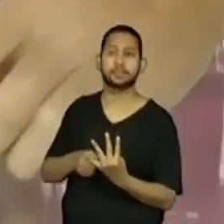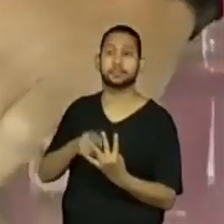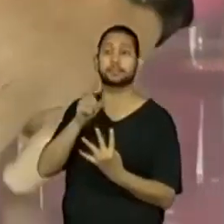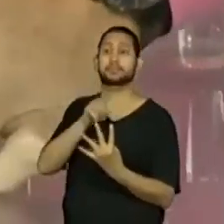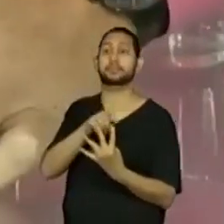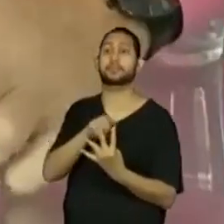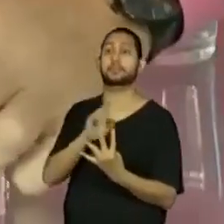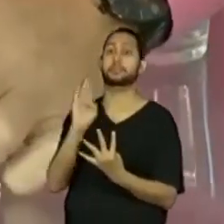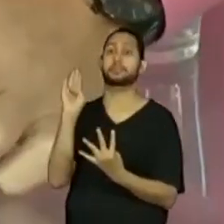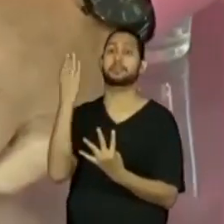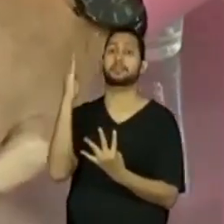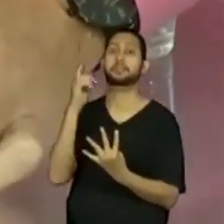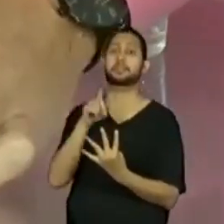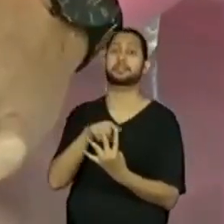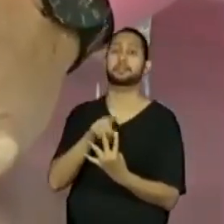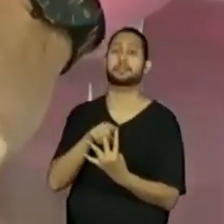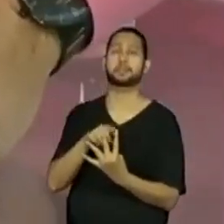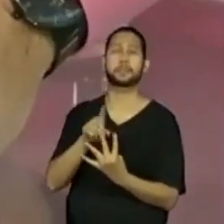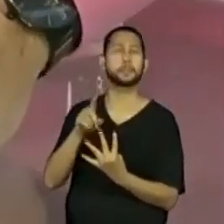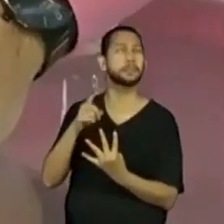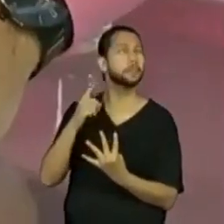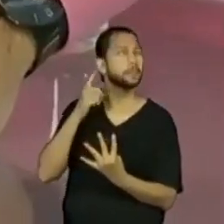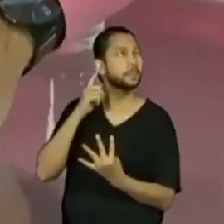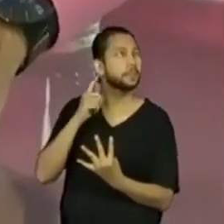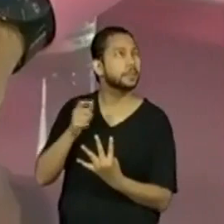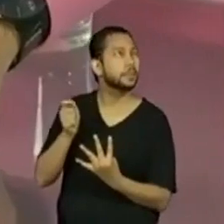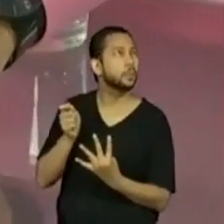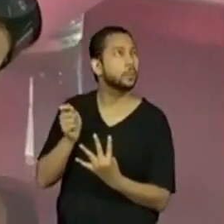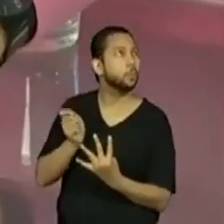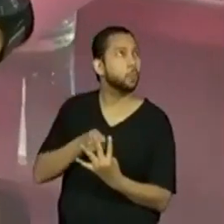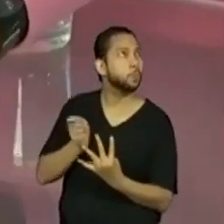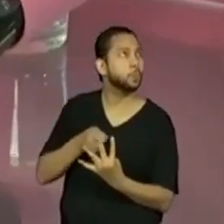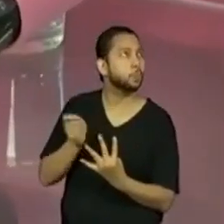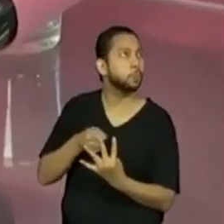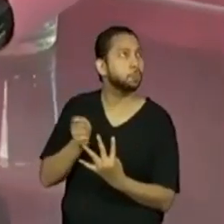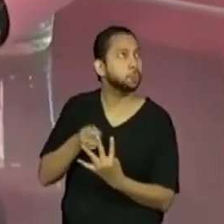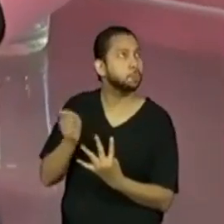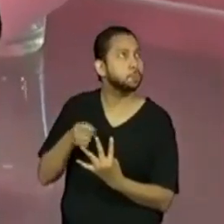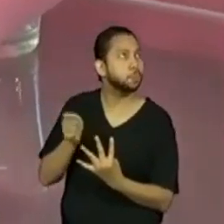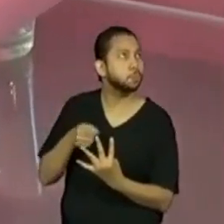E, por último, o copinho de madeira.